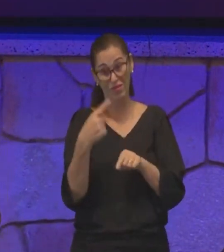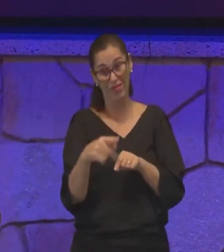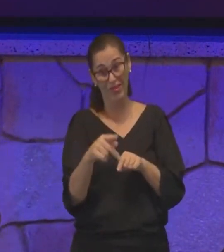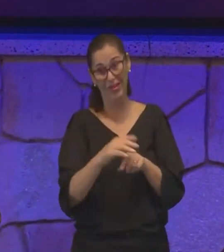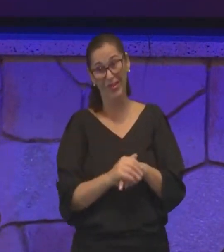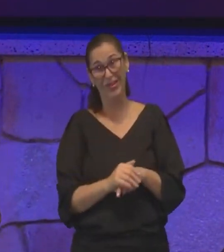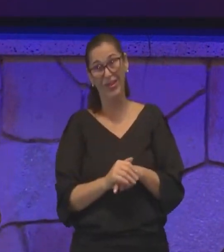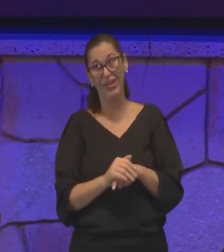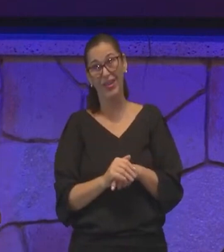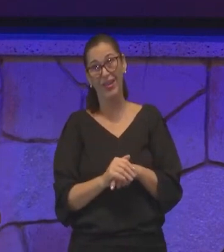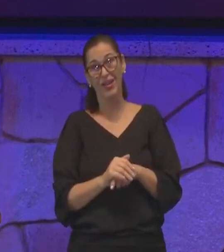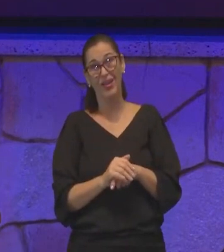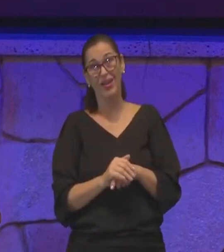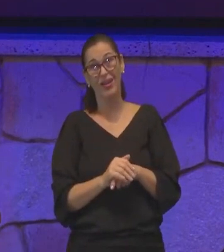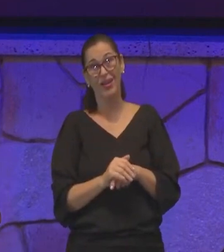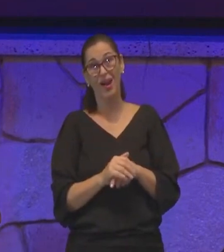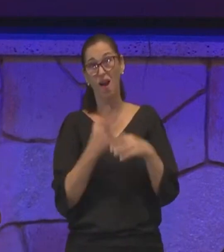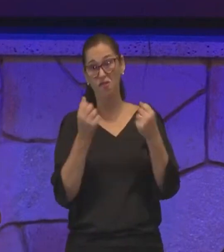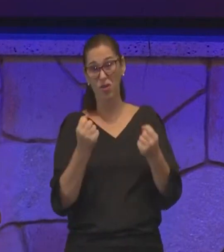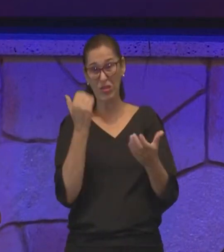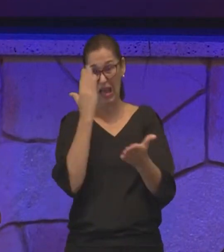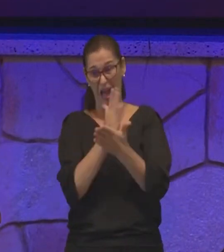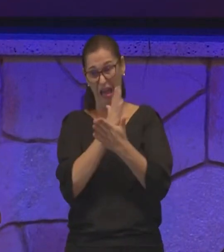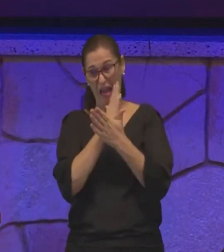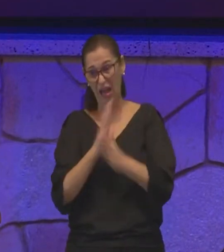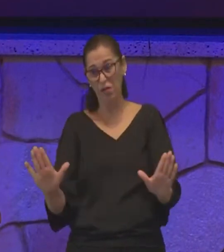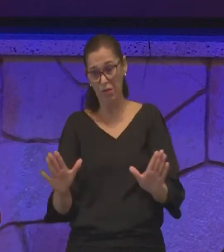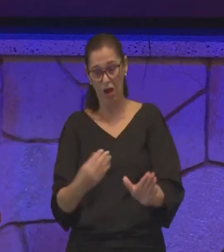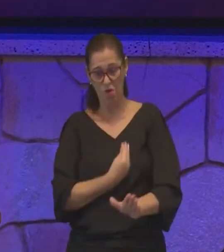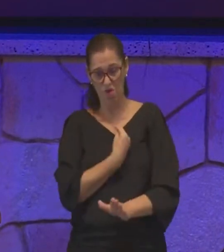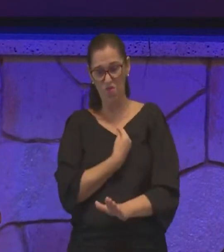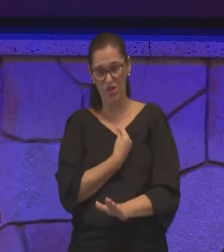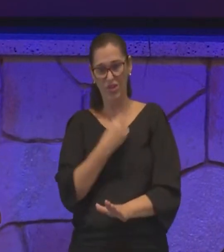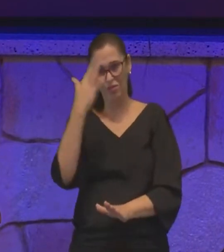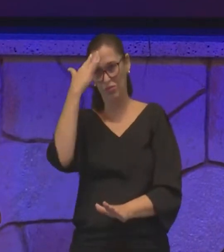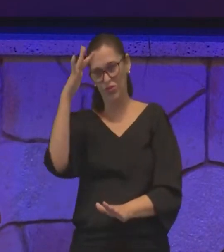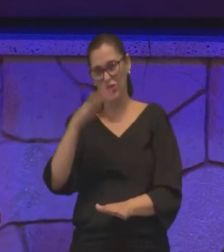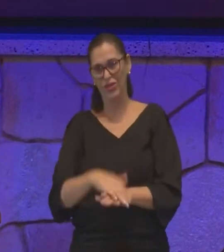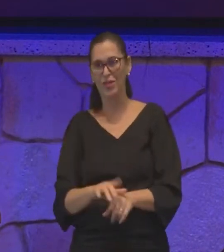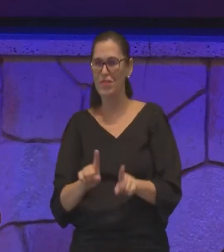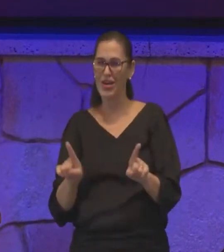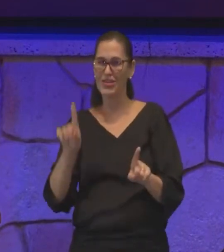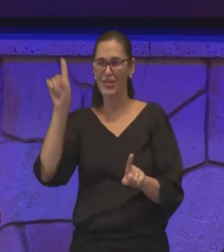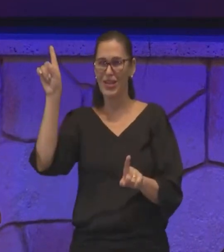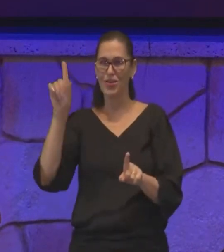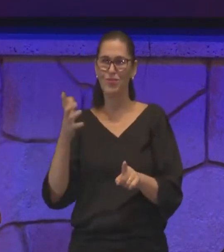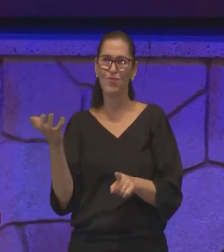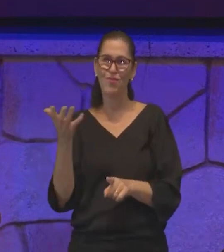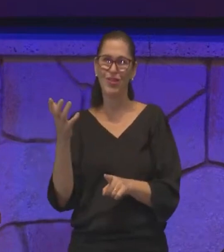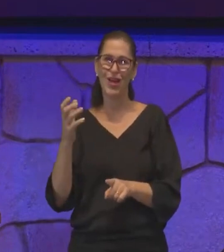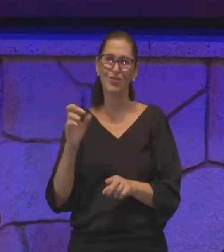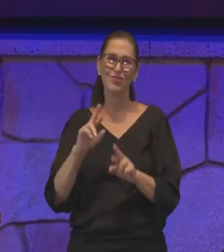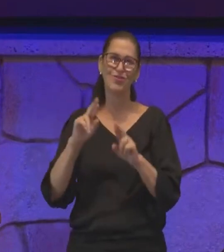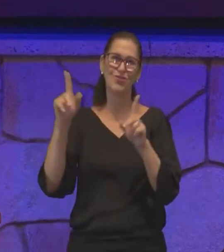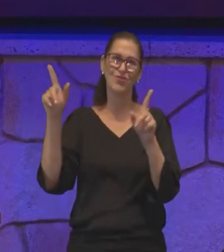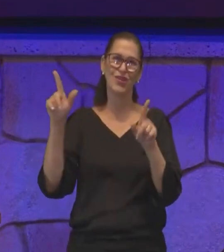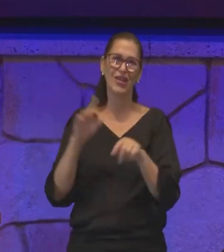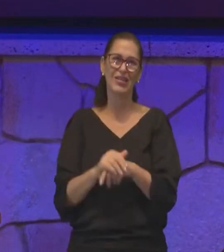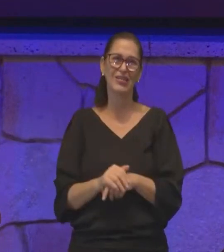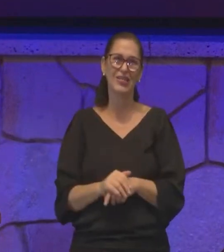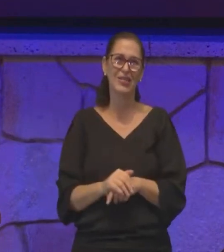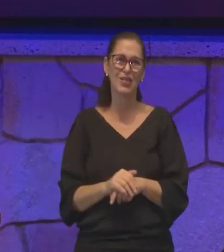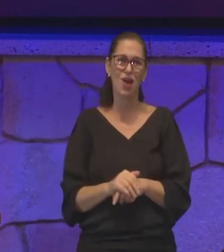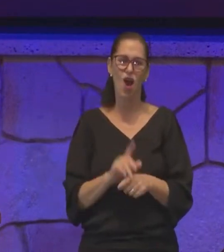Vamos dar um fim neste sonhador. Mas não era isso que Deus queria. Não bastasse o ódio, a